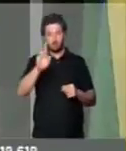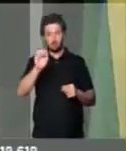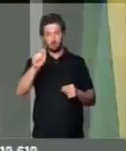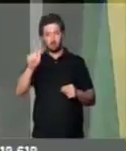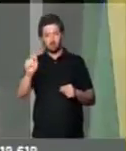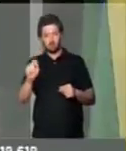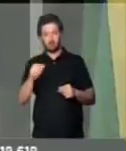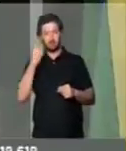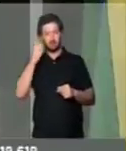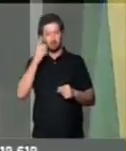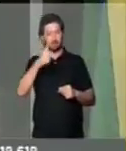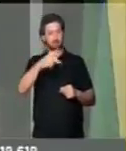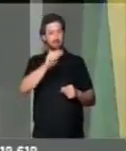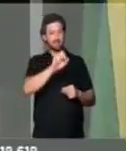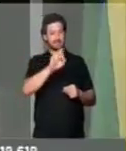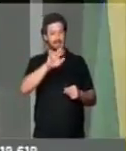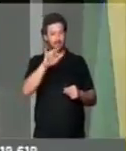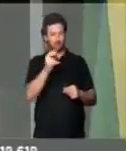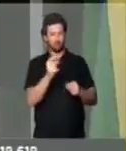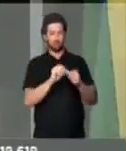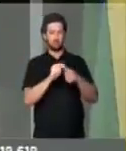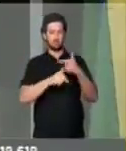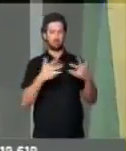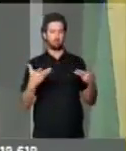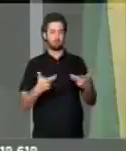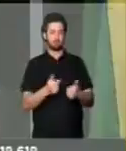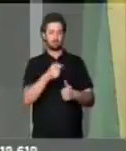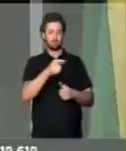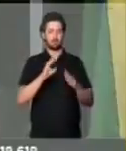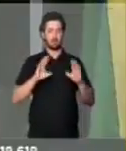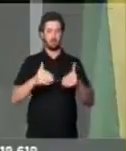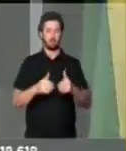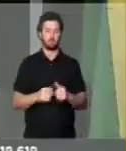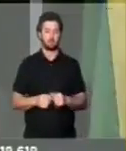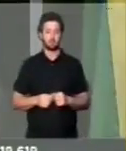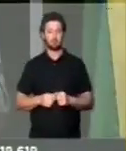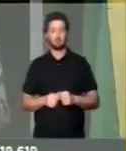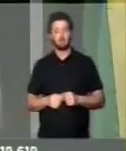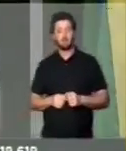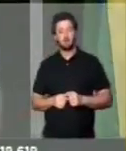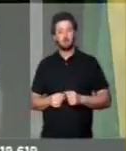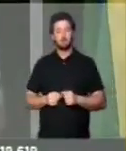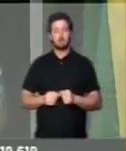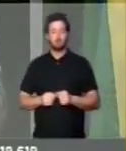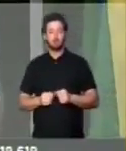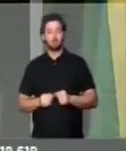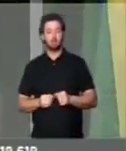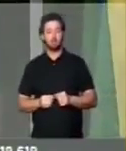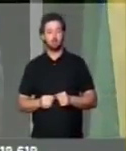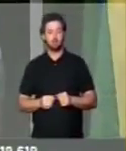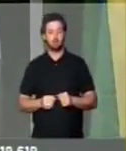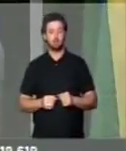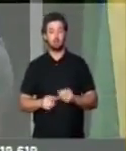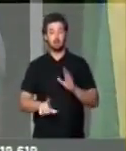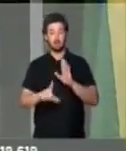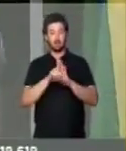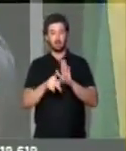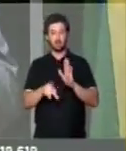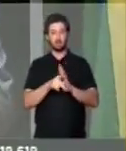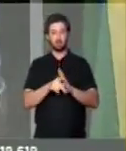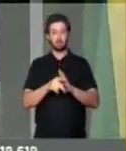e deputado Joaquim Passari, que faz um excelente trabalho na comissão, presidente da comissão que vai fazer